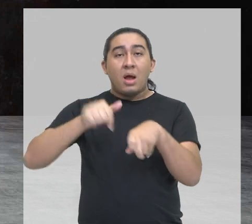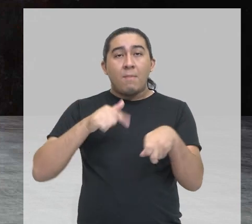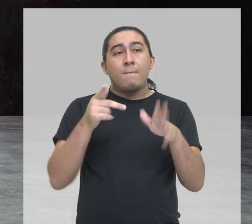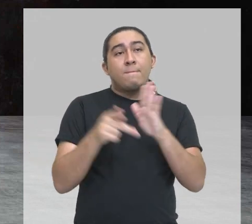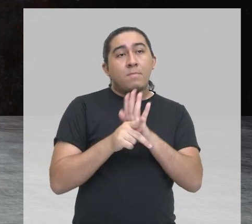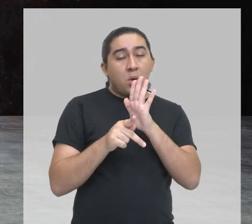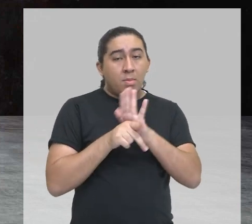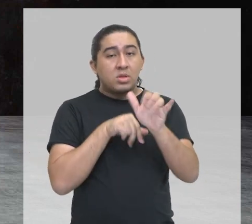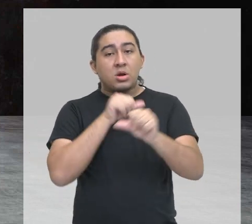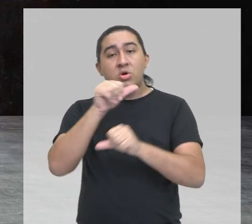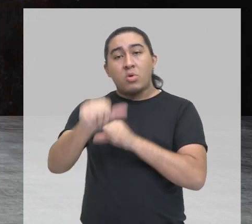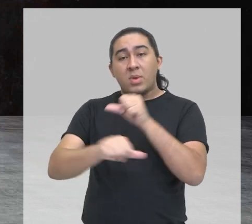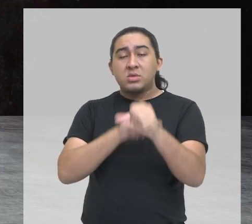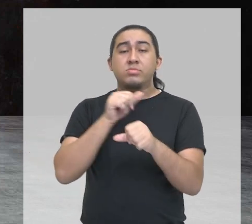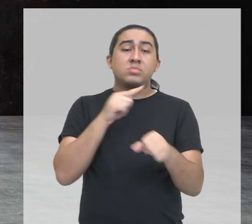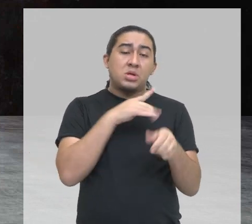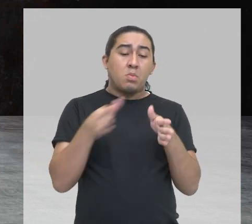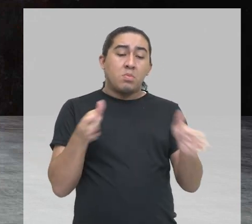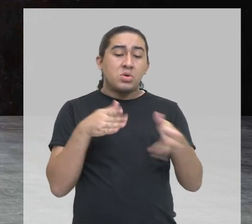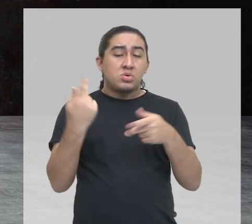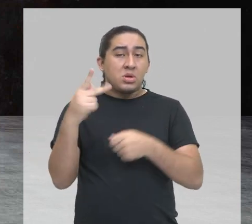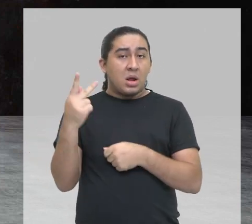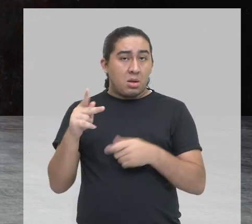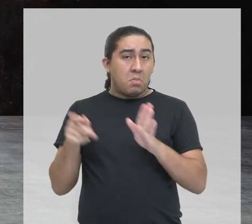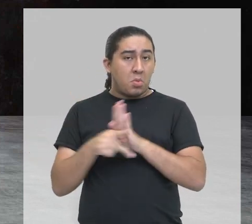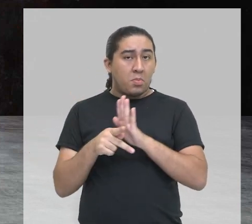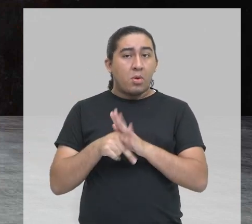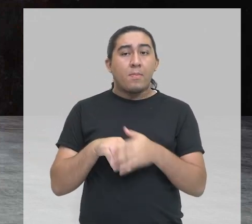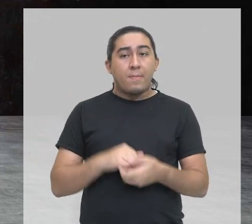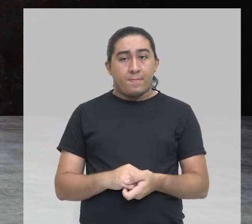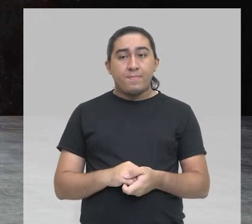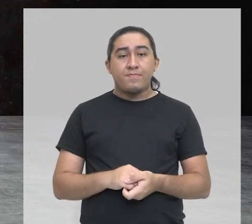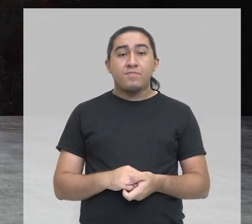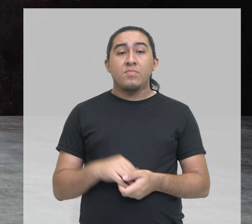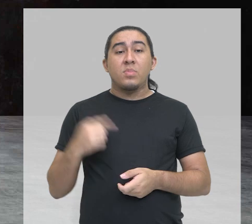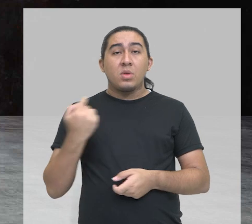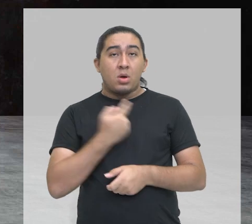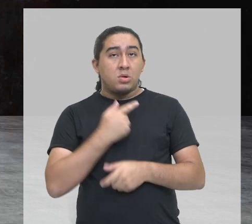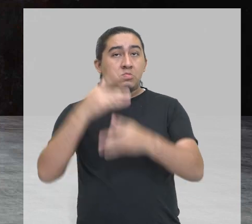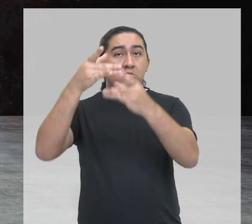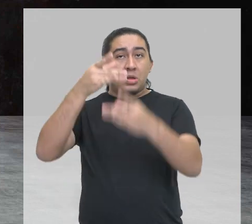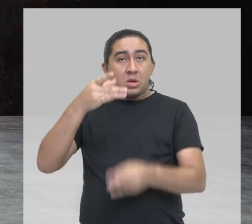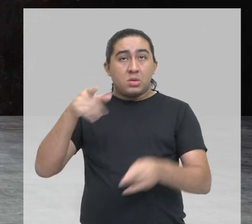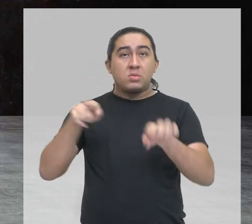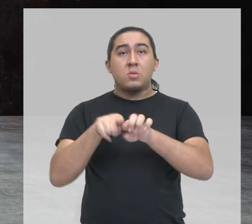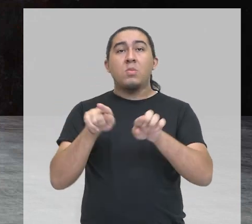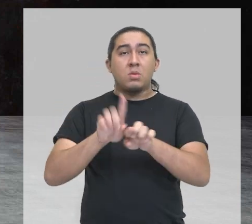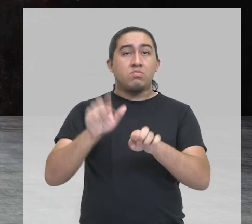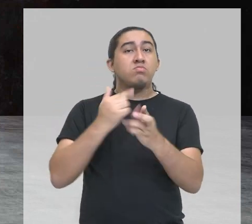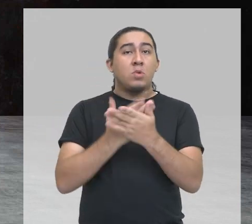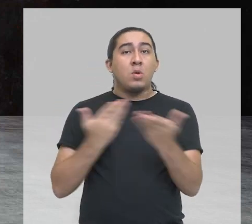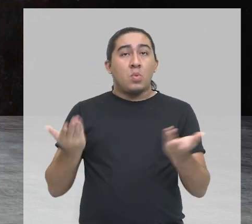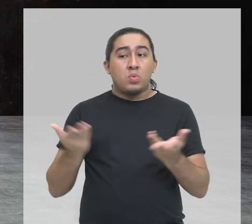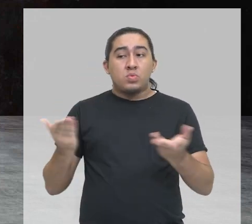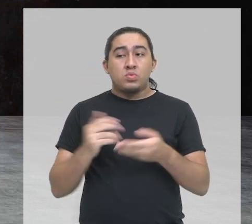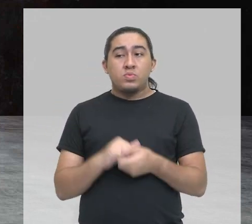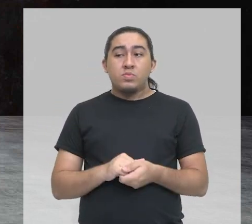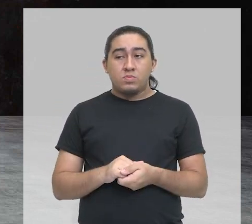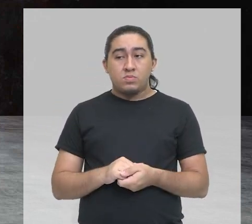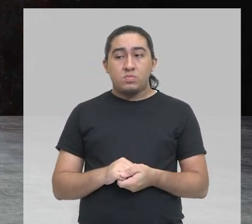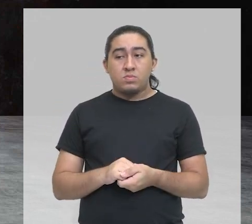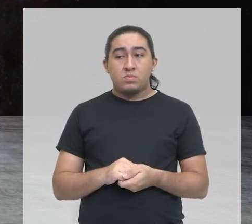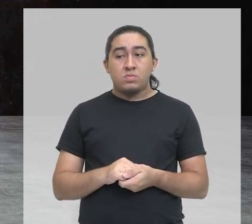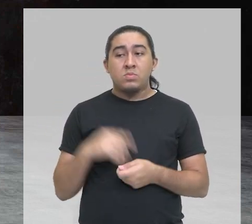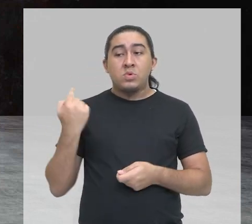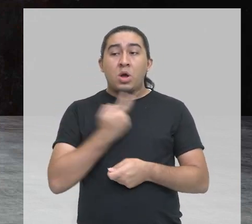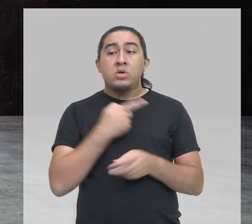nuclear, isso aí vai durar um determinado tempo, certo? Como a gente vai detalhar mais nessa aula. E a gente fala mais